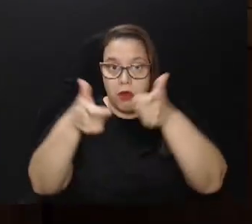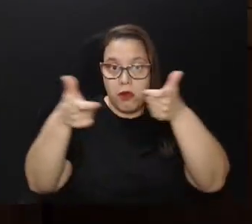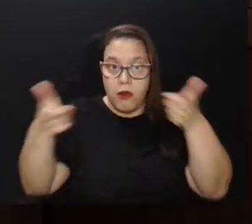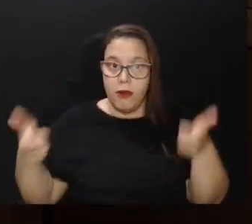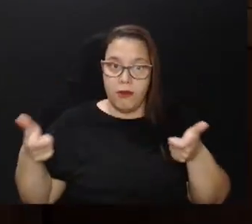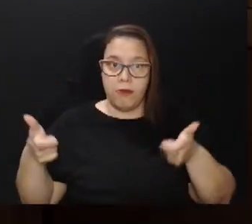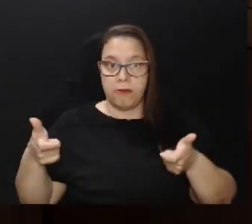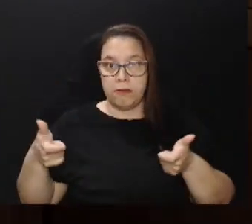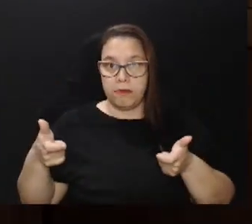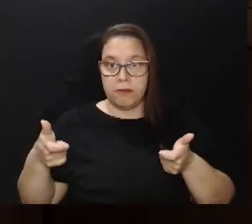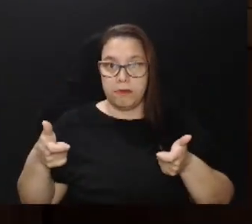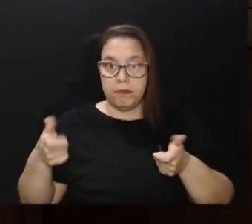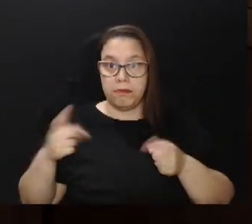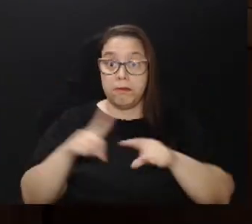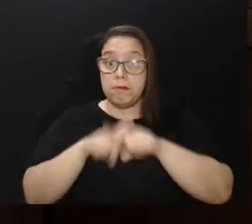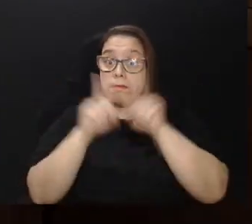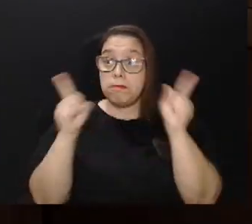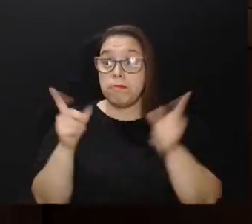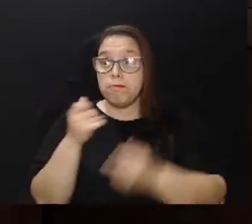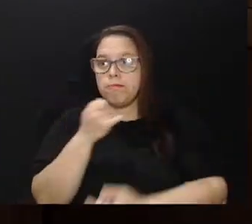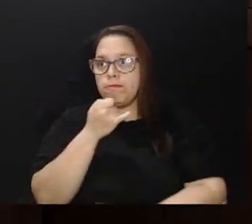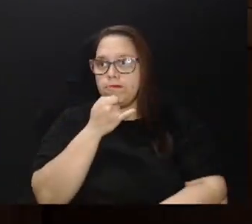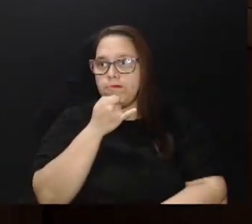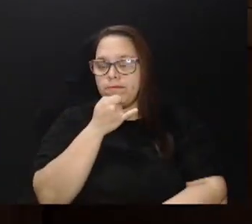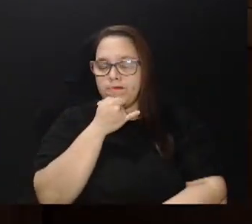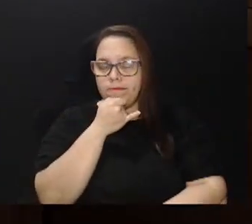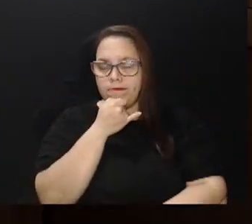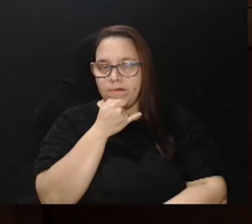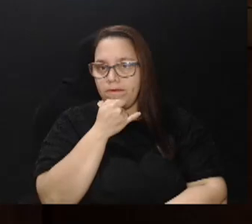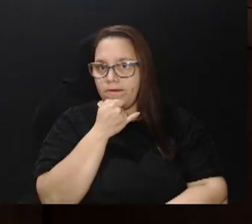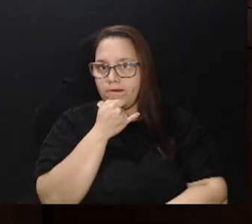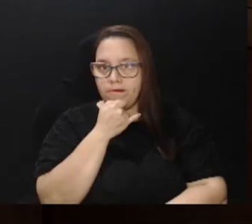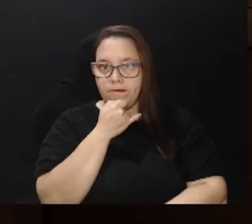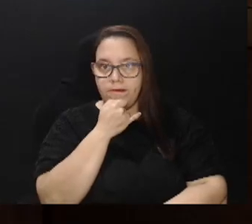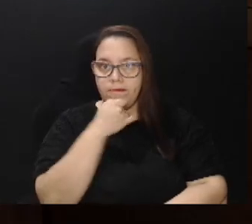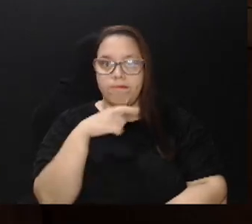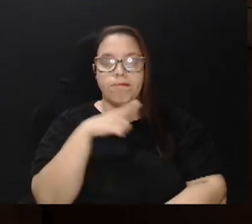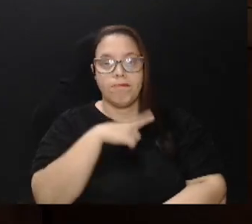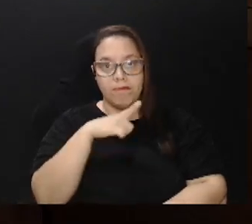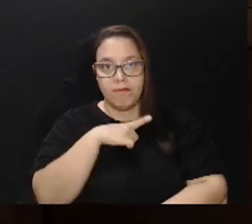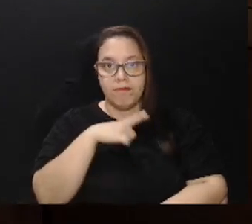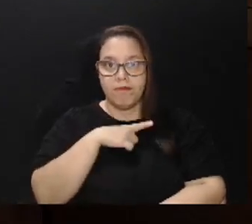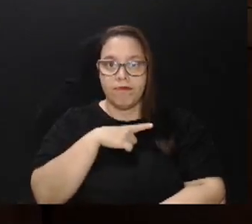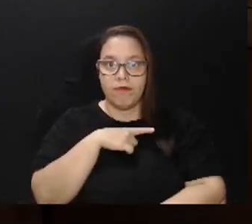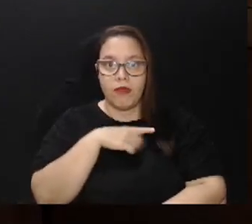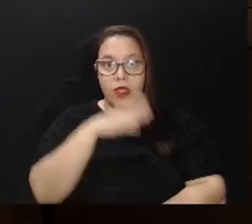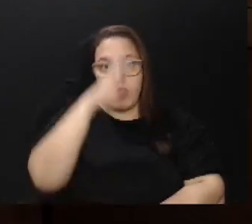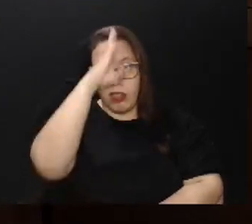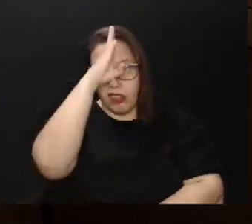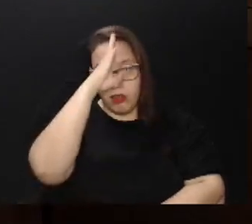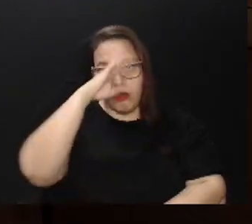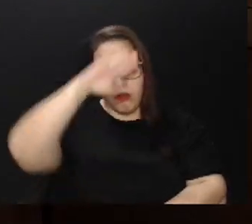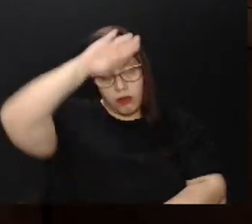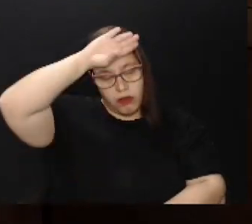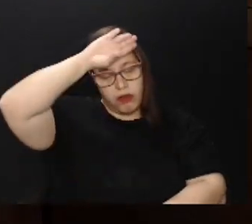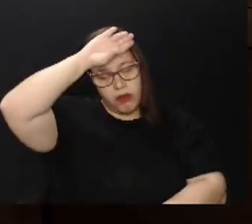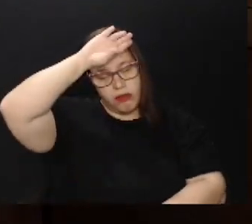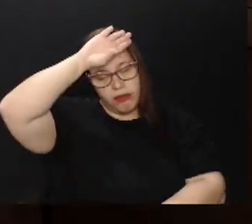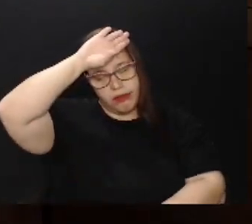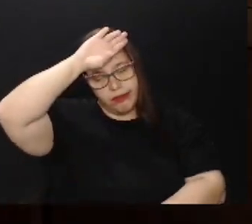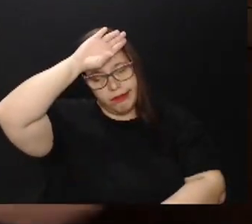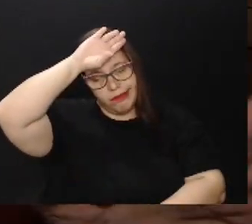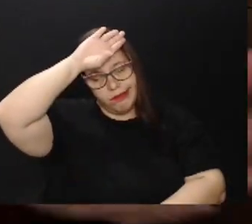Mas, infelizmente, não é, houve a questão da febre amarela, né? Houve a questão da febre amarela